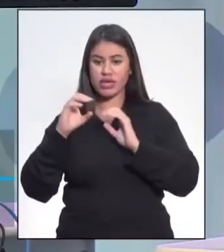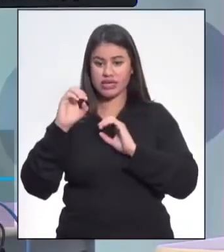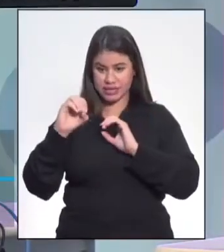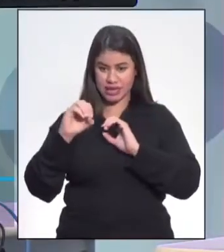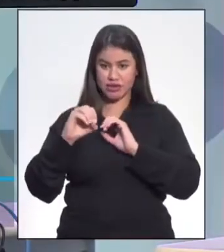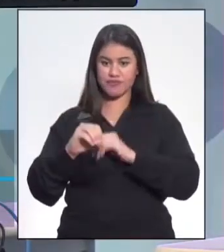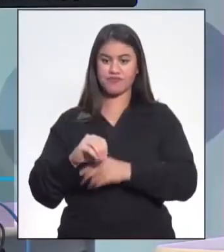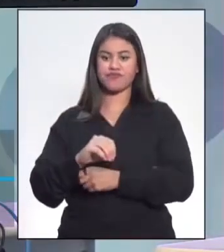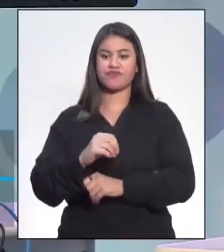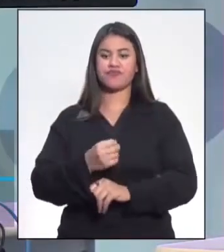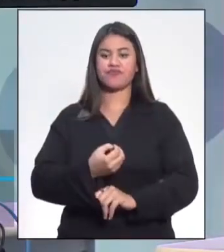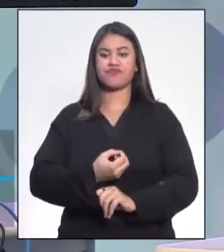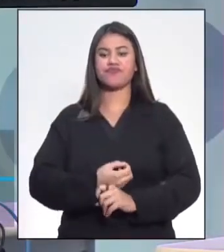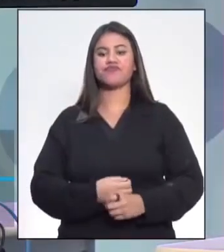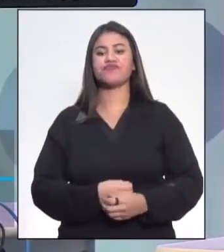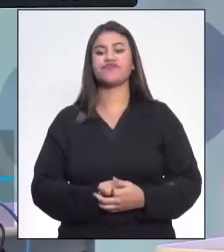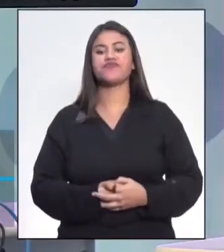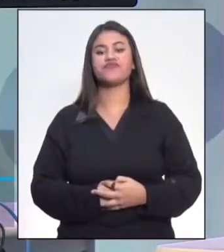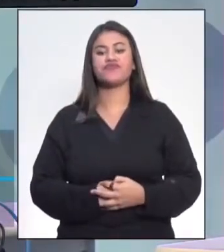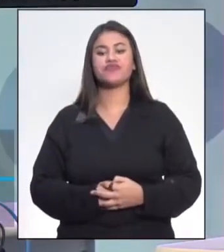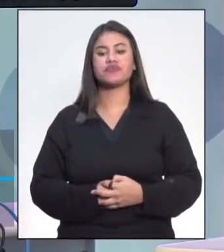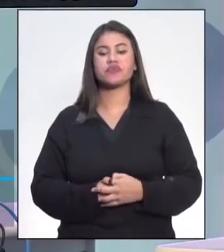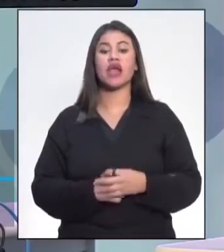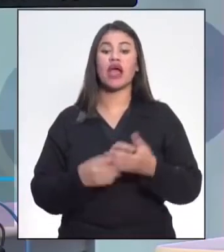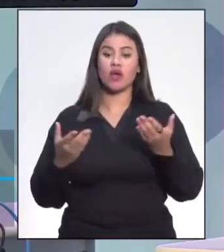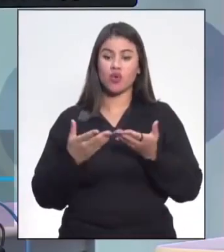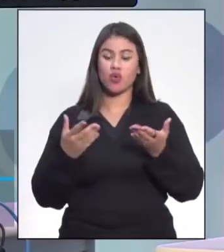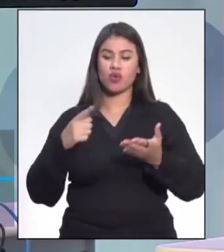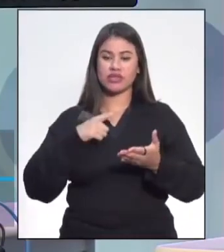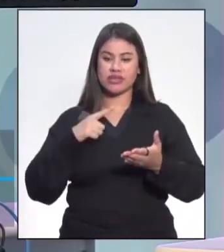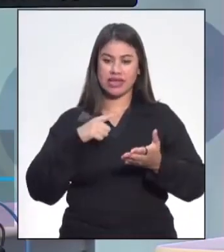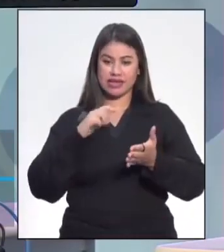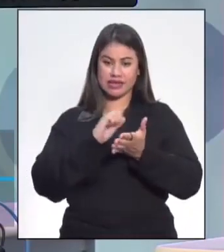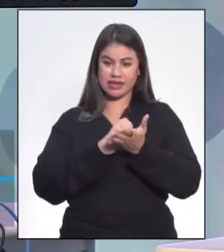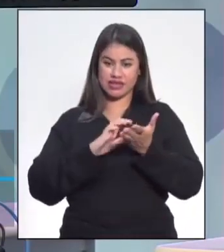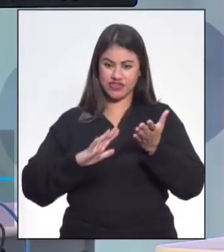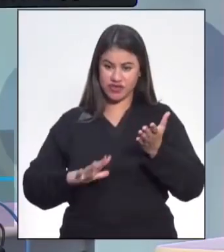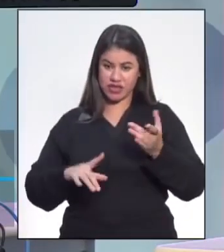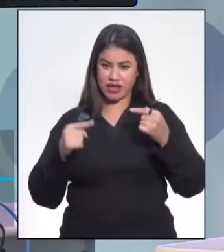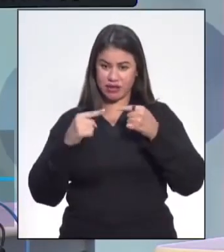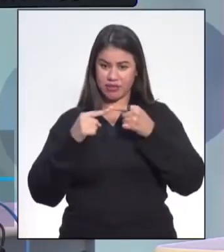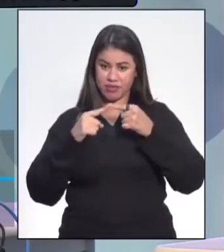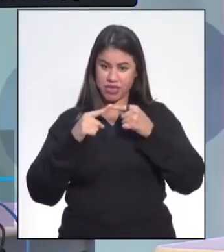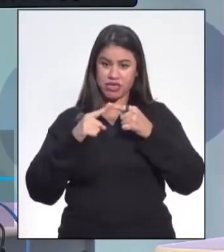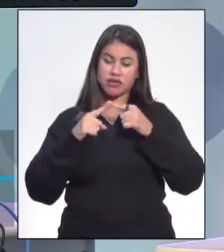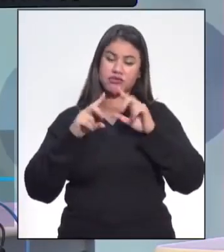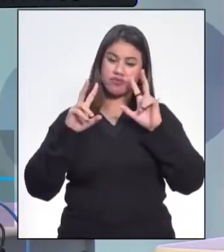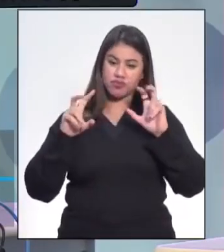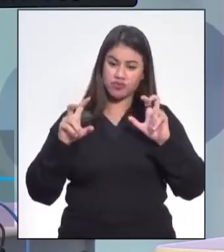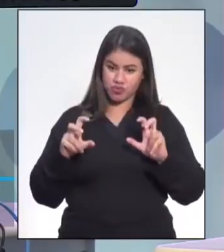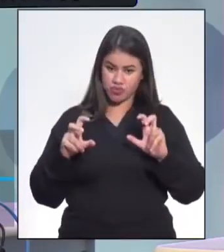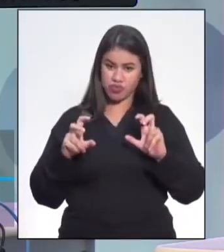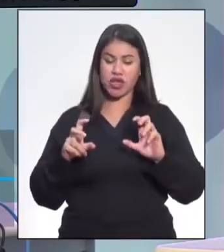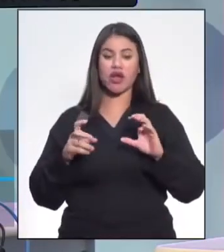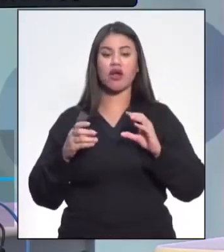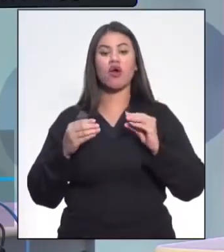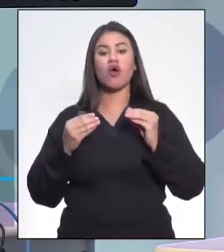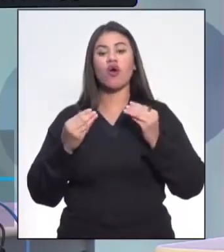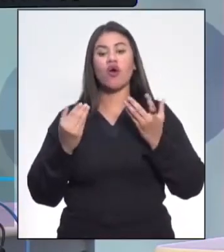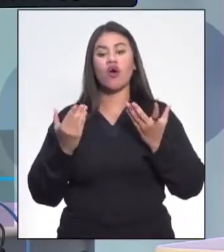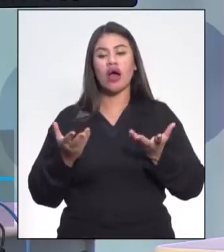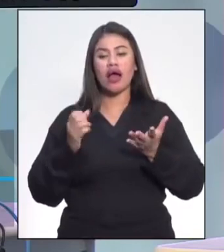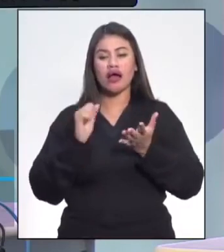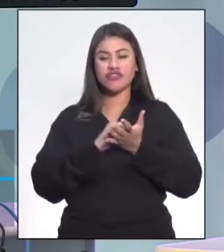Tudo bem? Então, aí eu tenho uma atividade para nós realizarmos baseado nesse conceito. E essa atividade ela